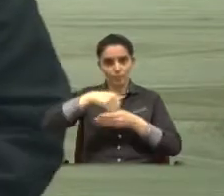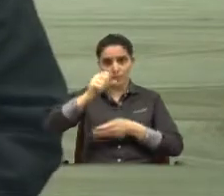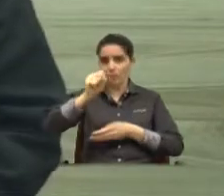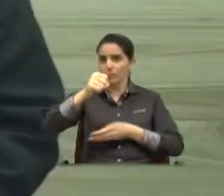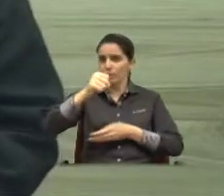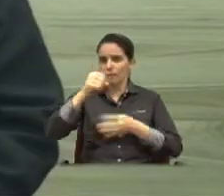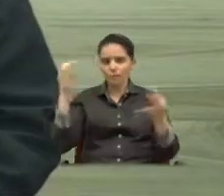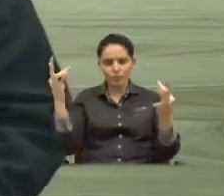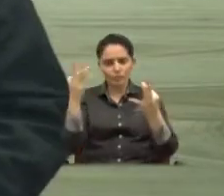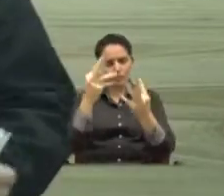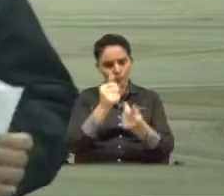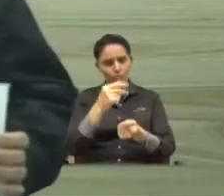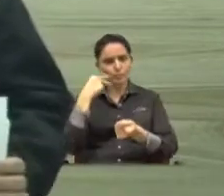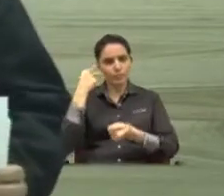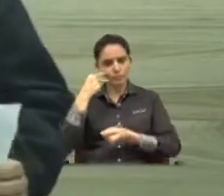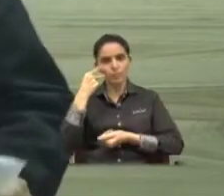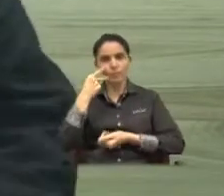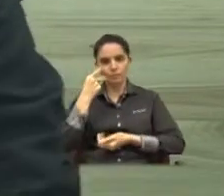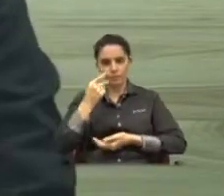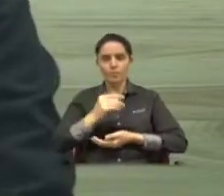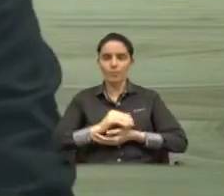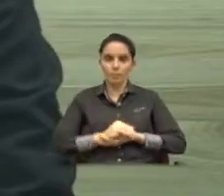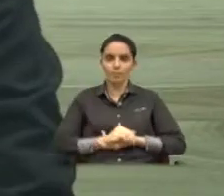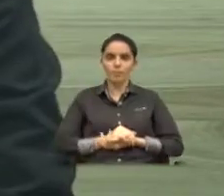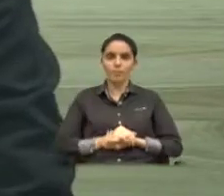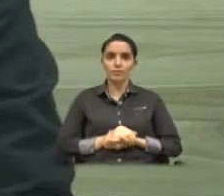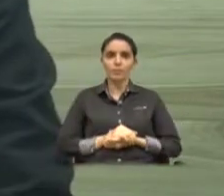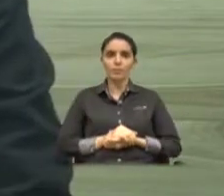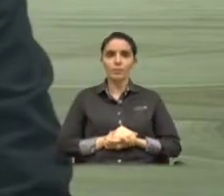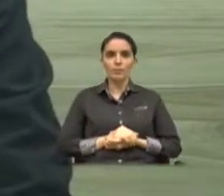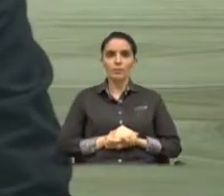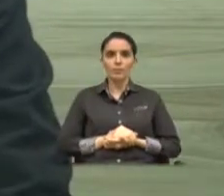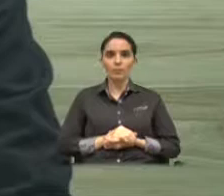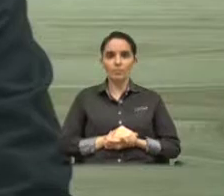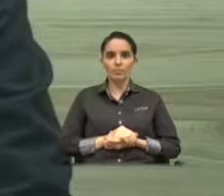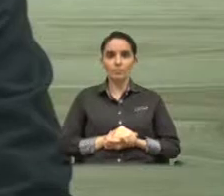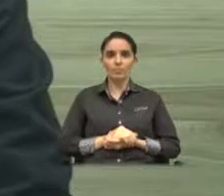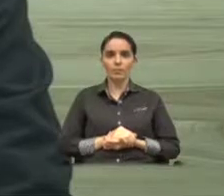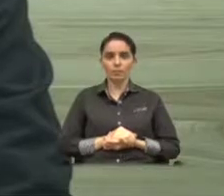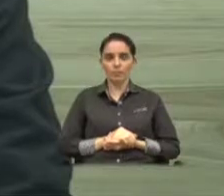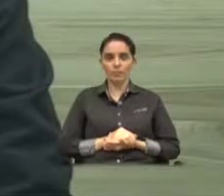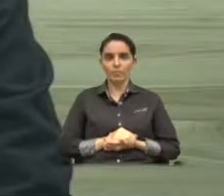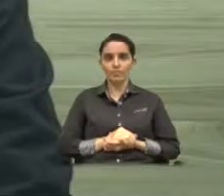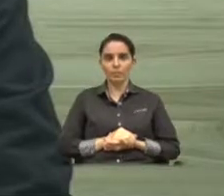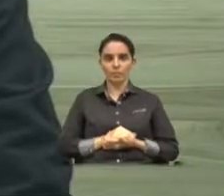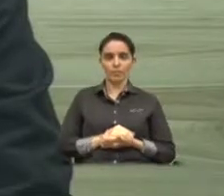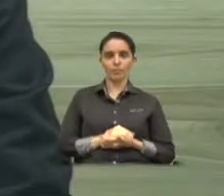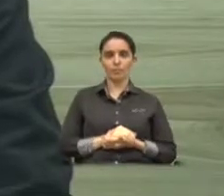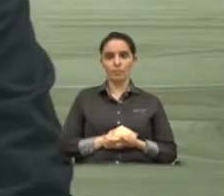de todos os nossos colegas, amigos vereadores,